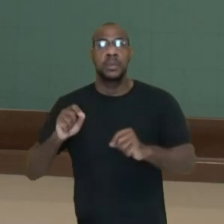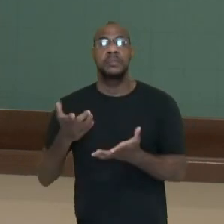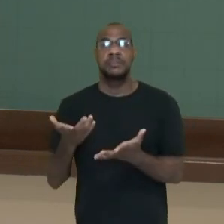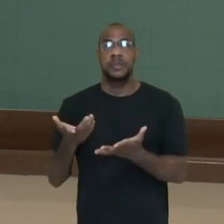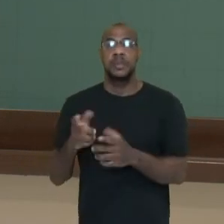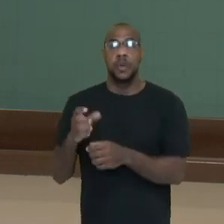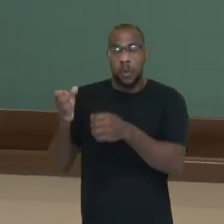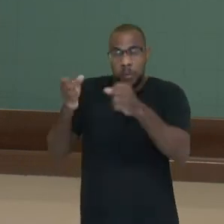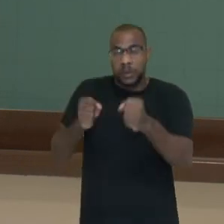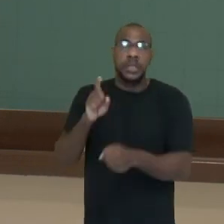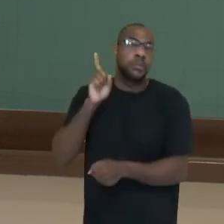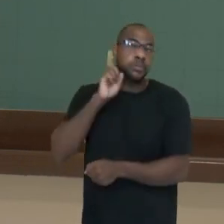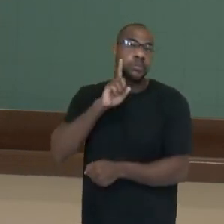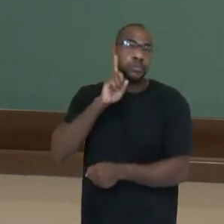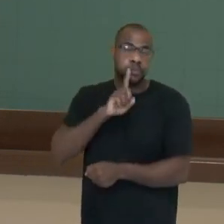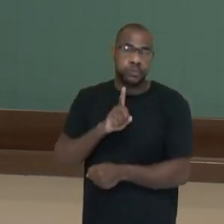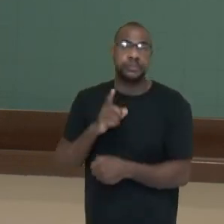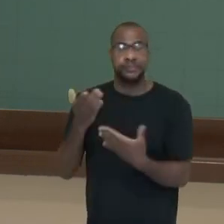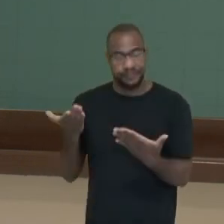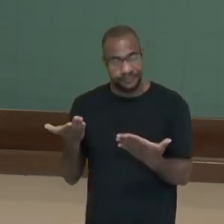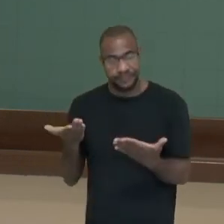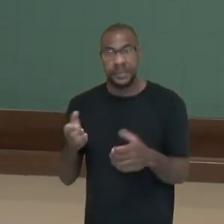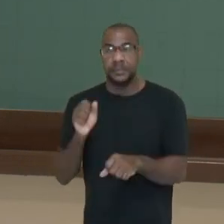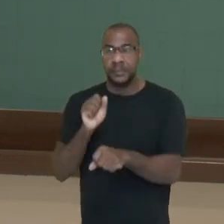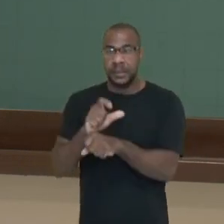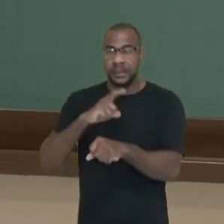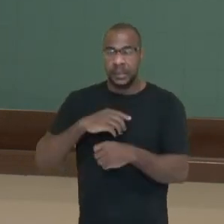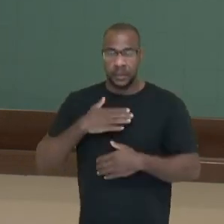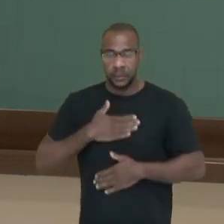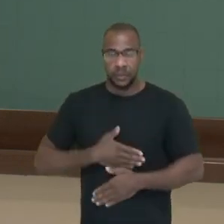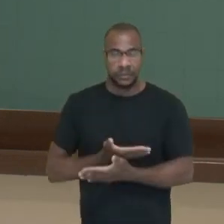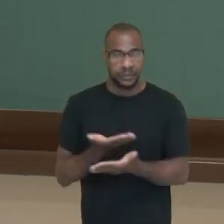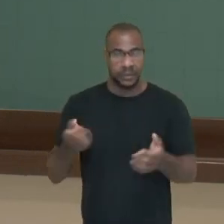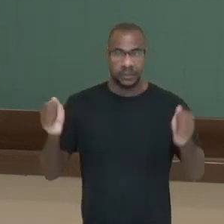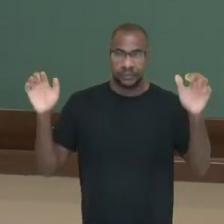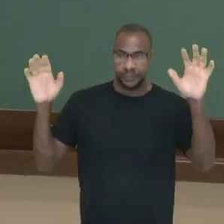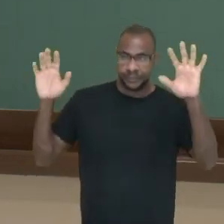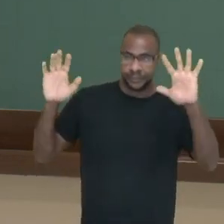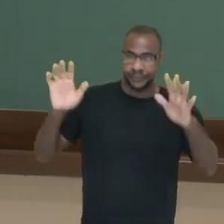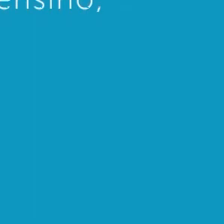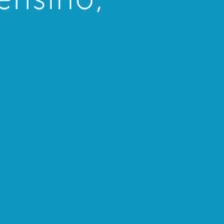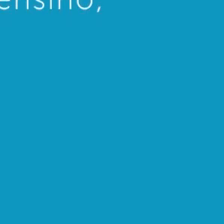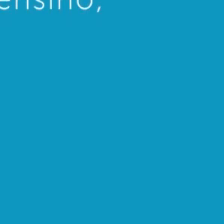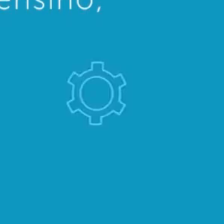a ascensão do poder dos Estados Unidos em termos mundiais. Espero que vocês tenham gostado. Até breve.